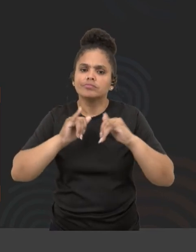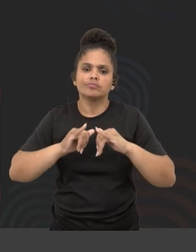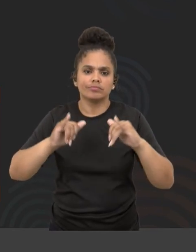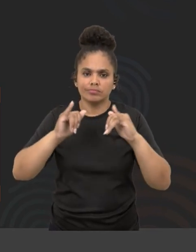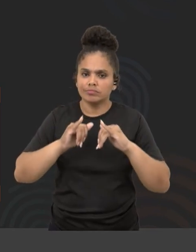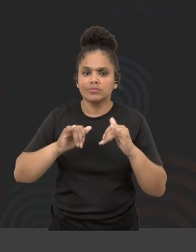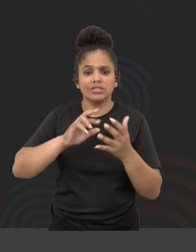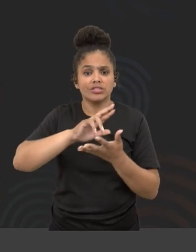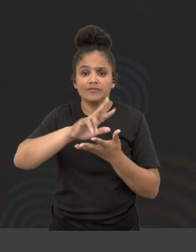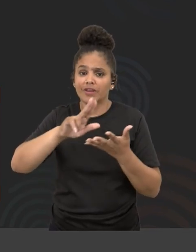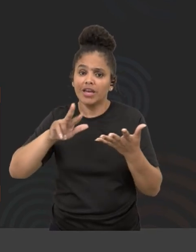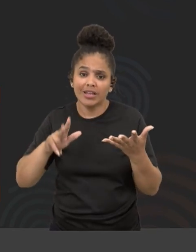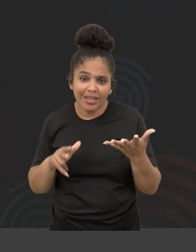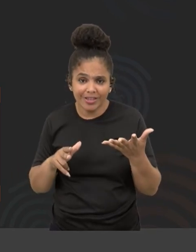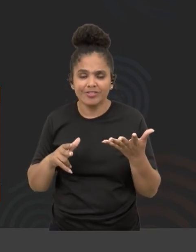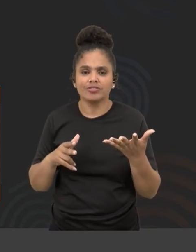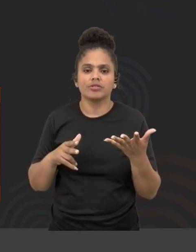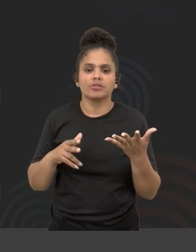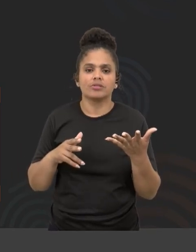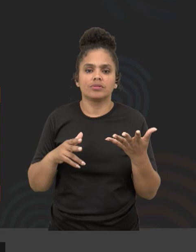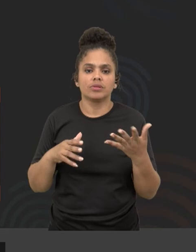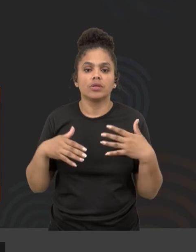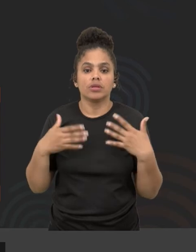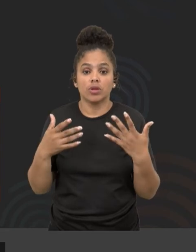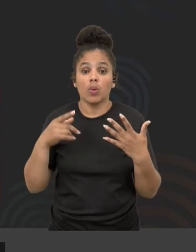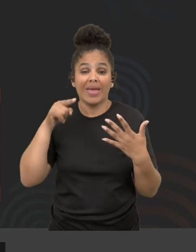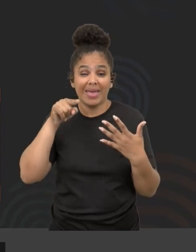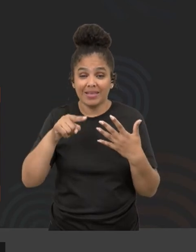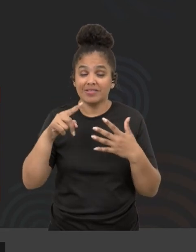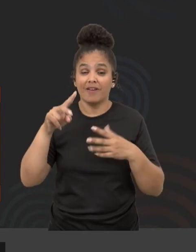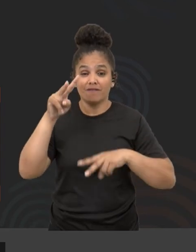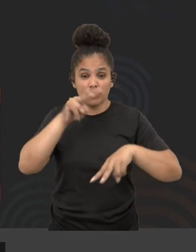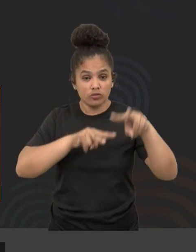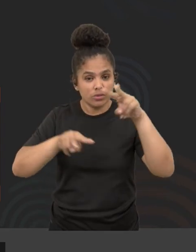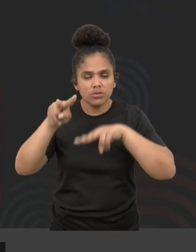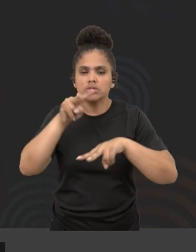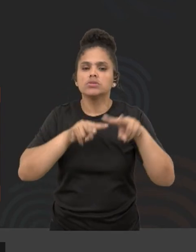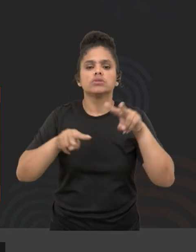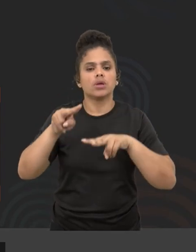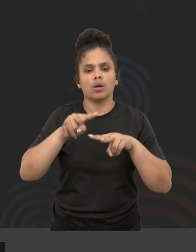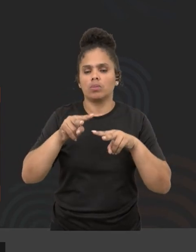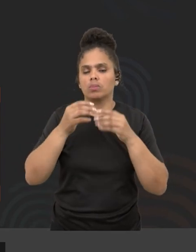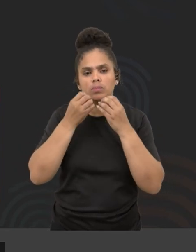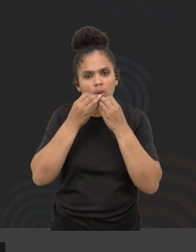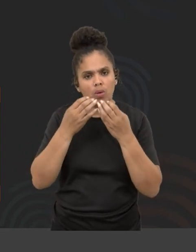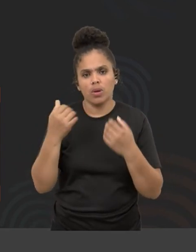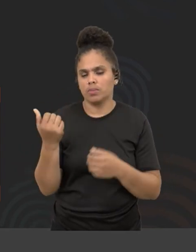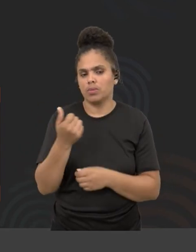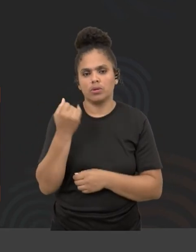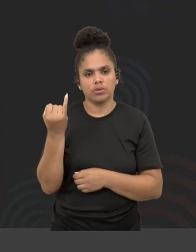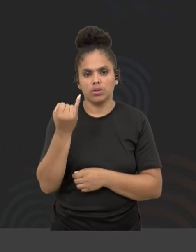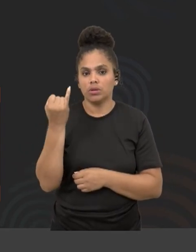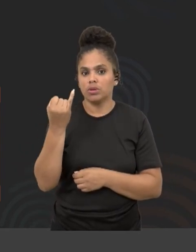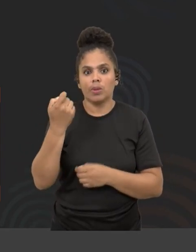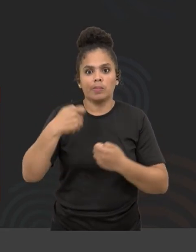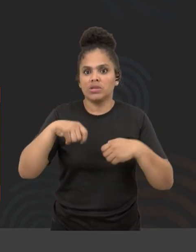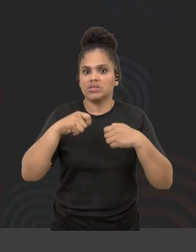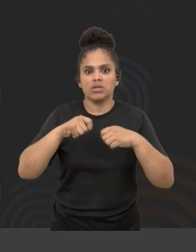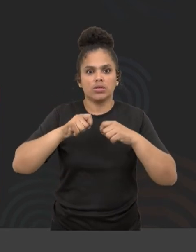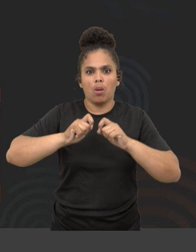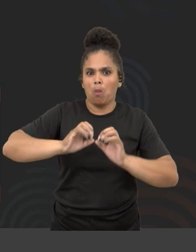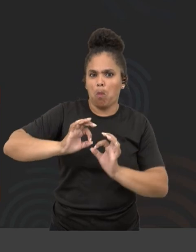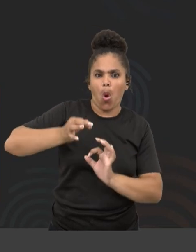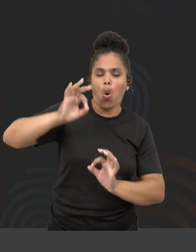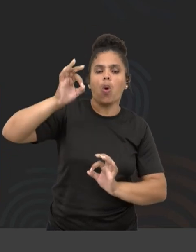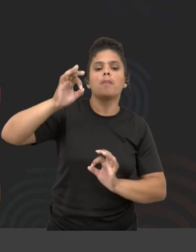tenha uma visualização uma visualização boa. Não precisa ser tão grande, mas precisa